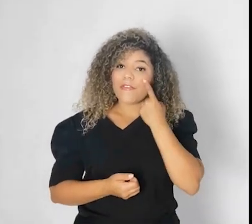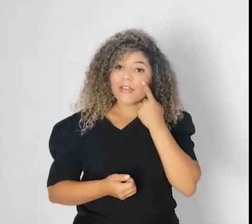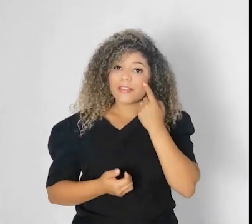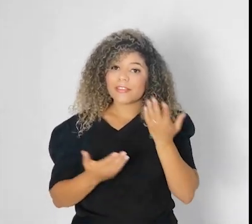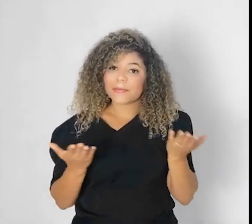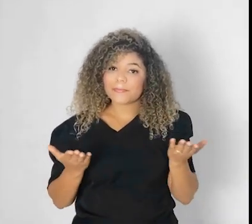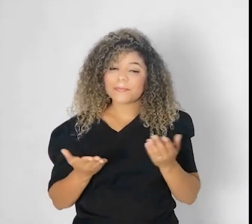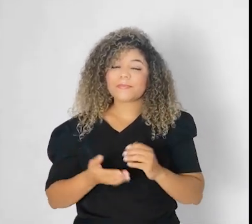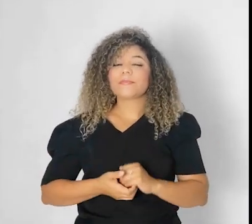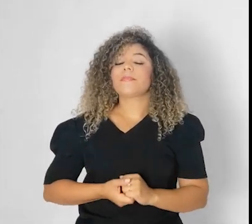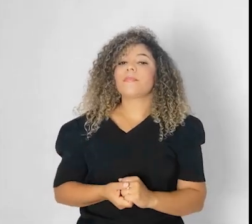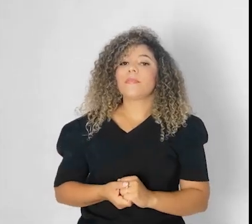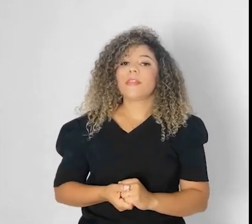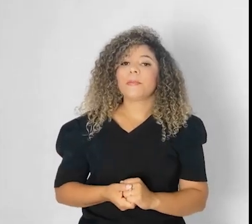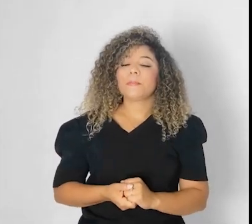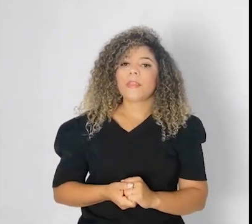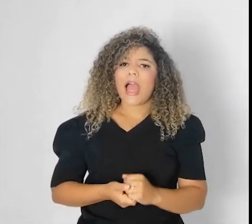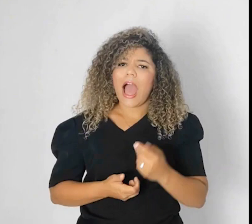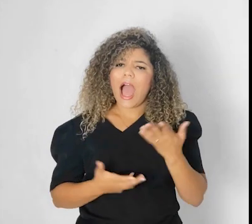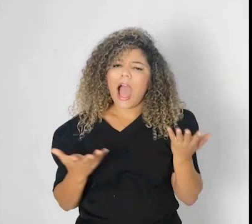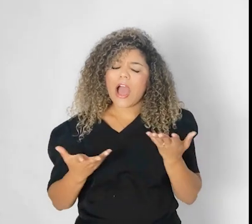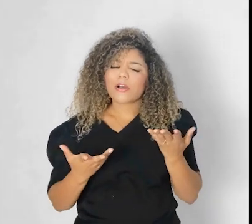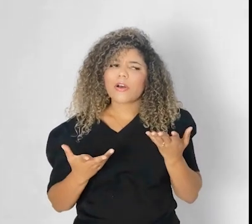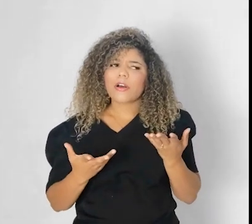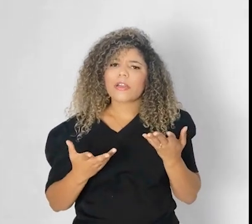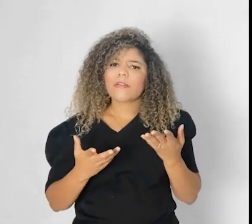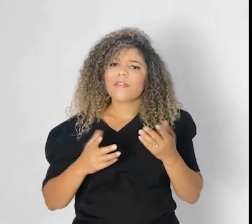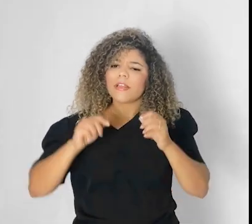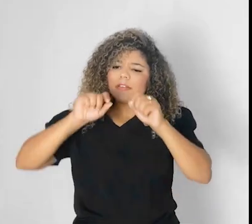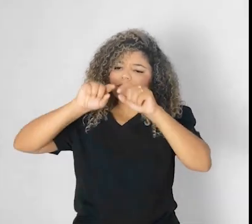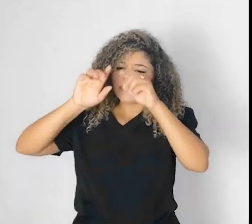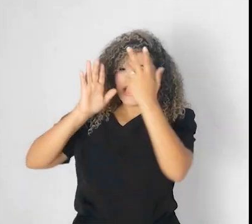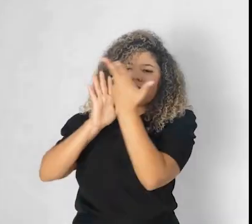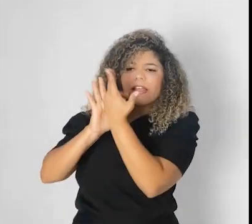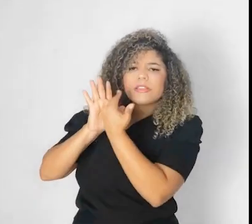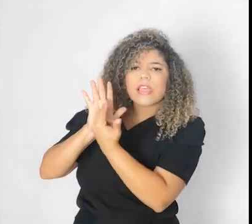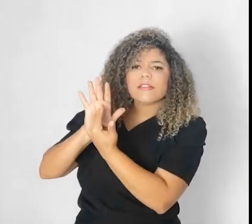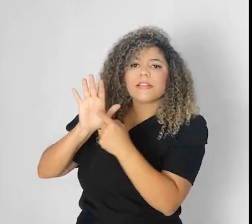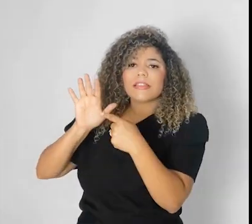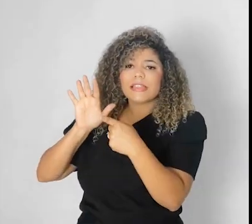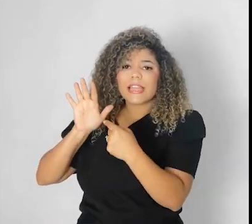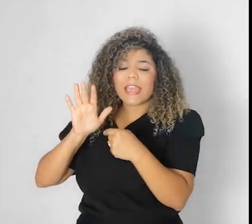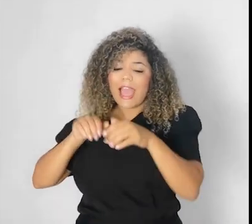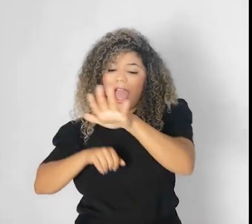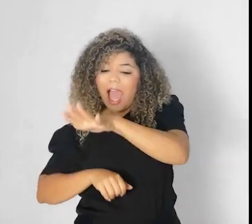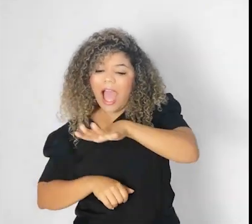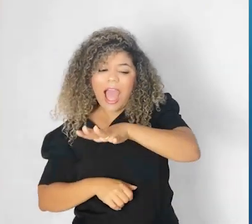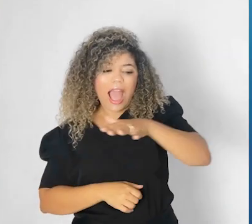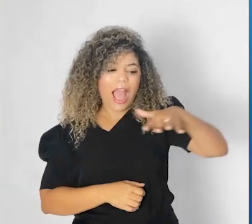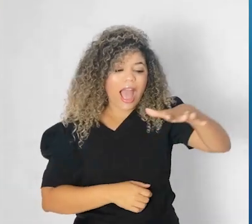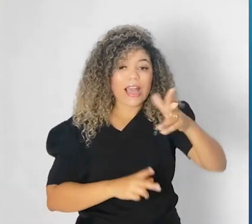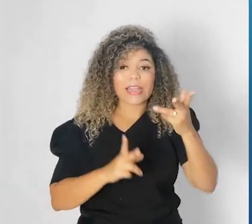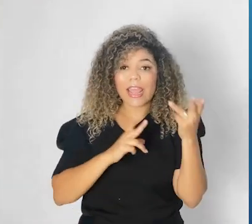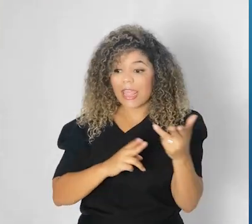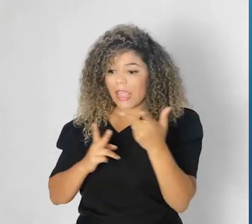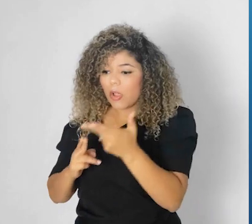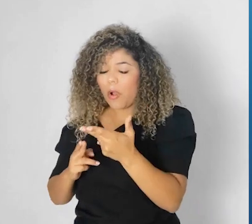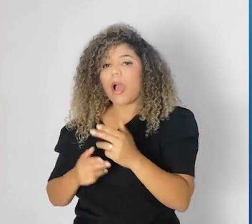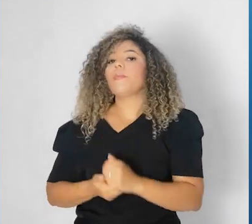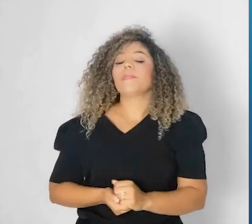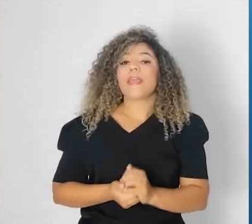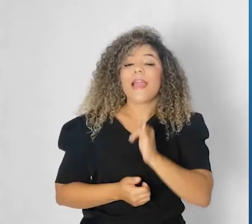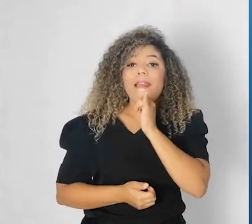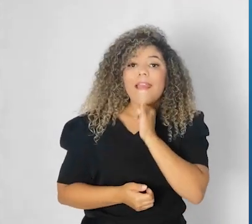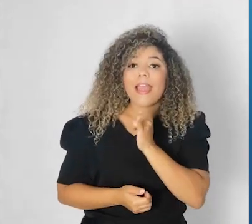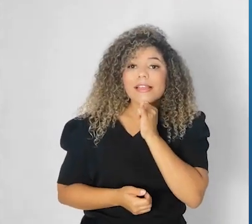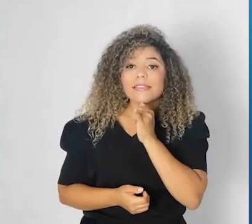Então, vamos considerar que as figuras representadas a seguir têm perímetros iguais. A nossa ideia inicial. Se você atribuir